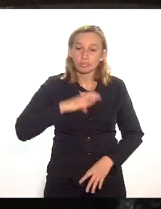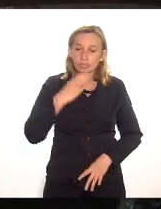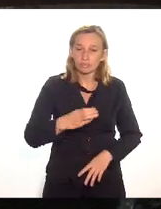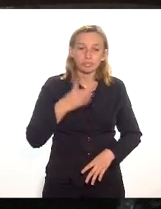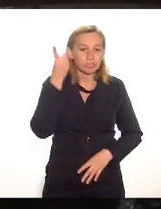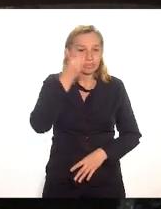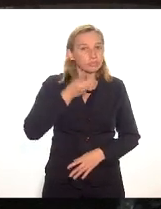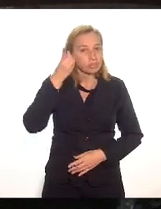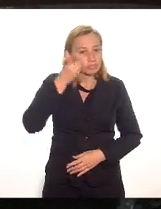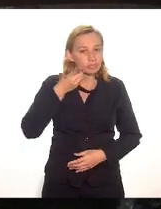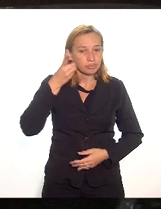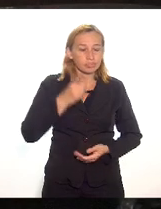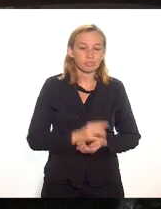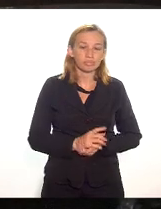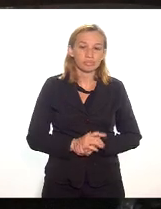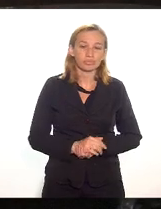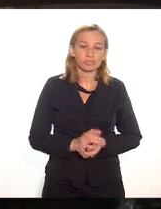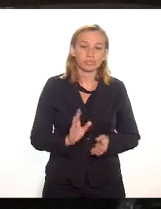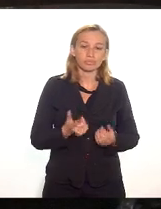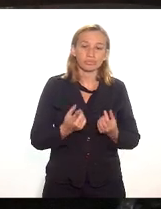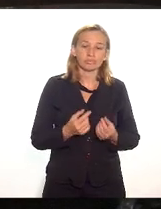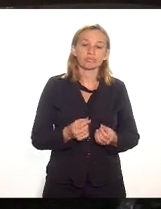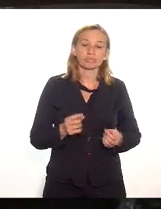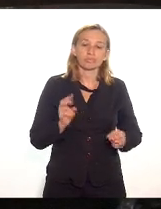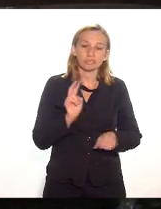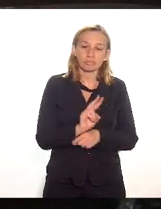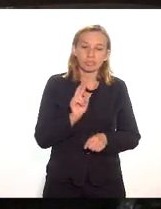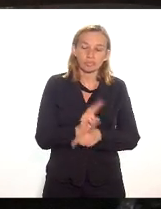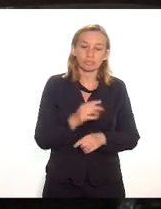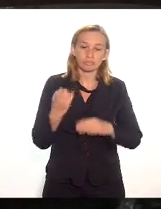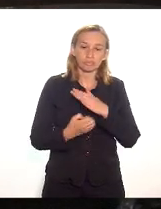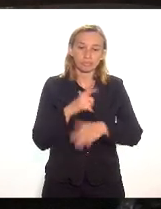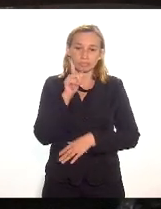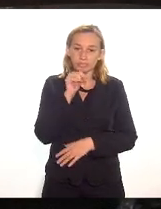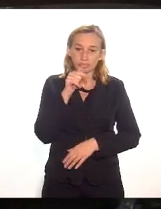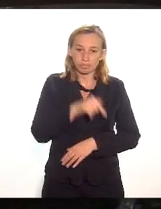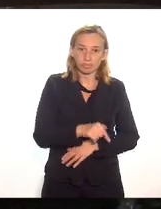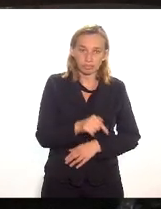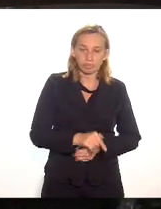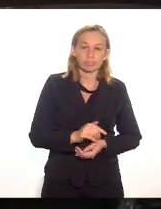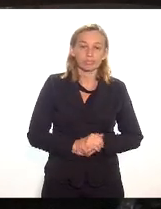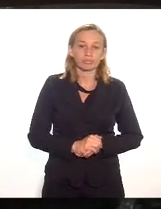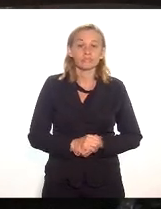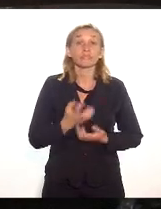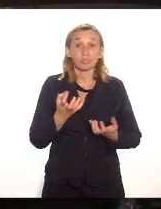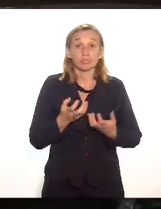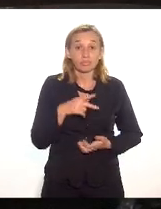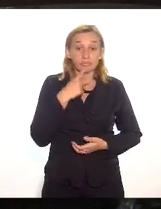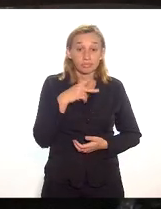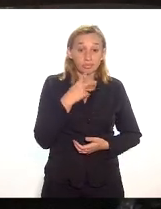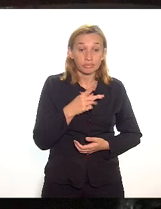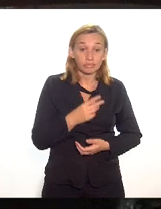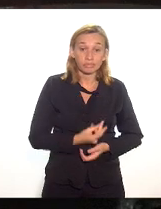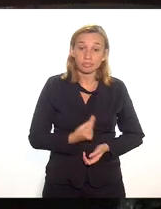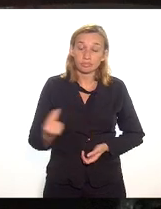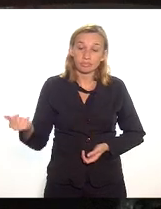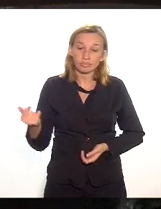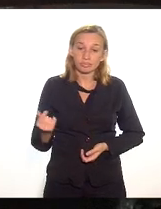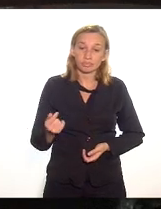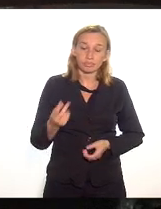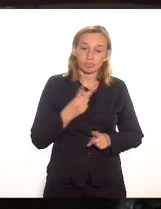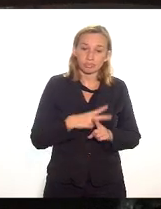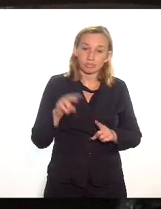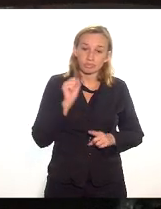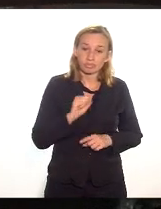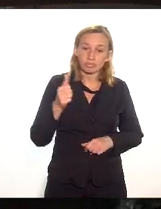deputados e das deputadas que defenderam a SEDAI aqui, mas, além de tudo, Quero dizer que quem sai vencedor